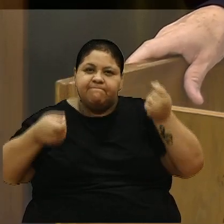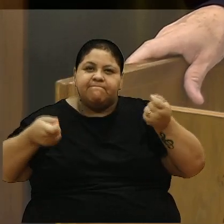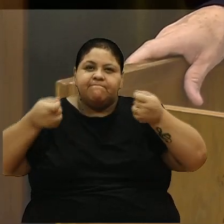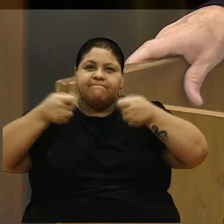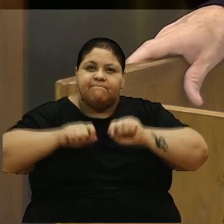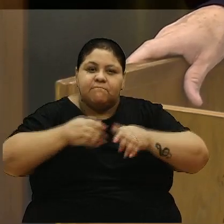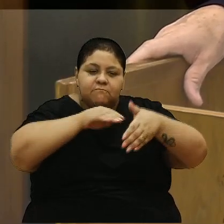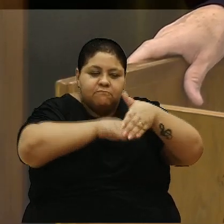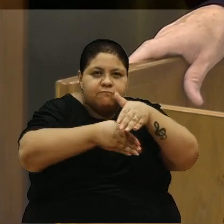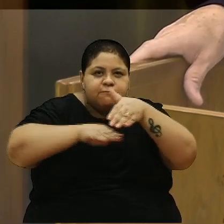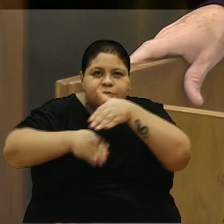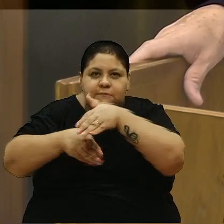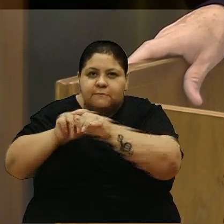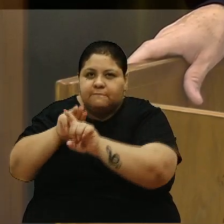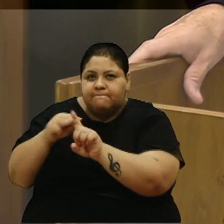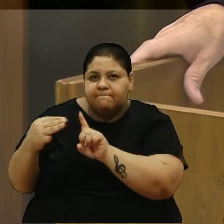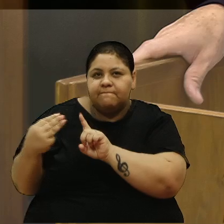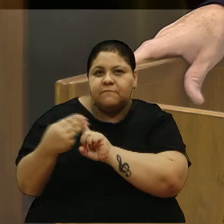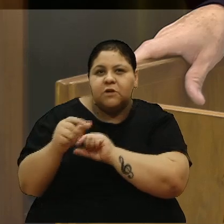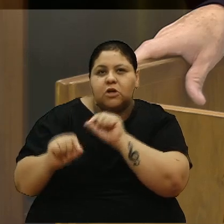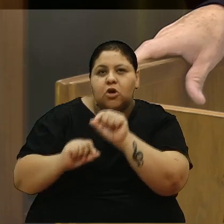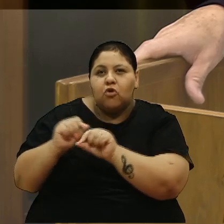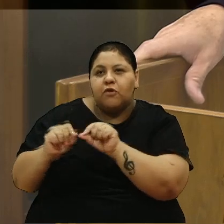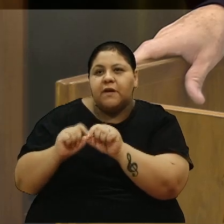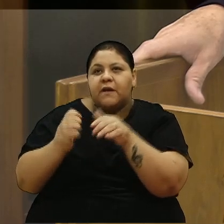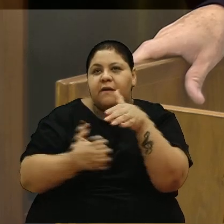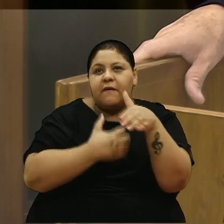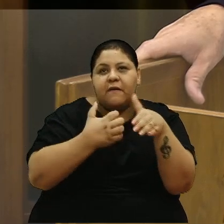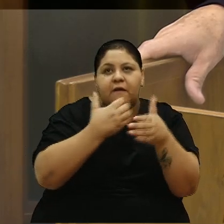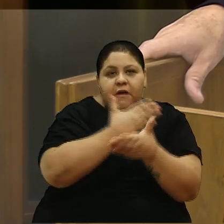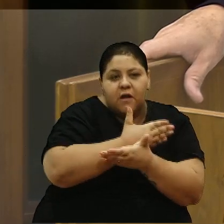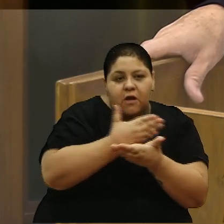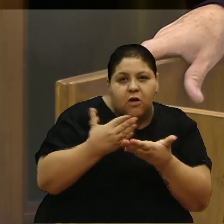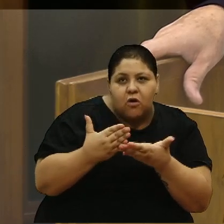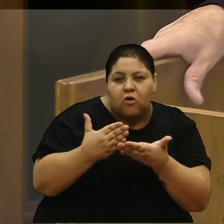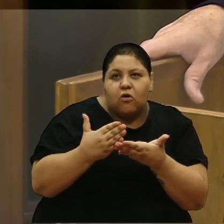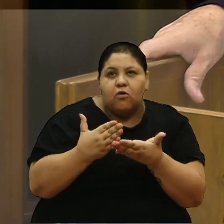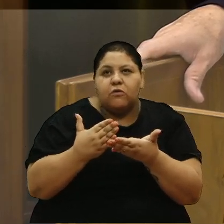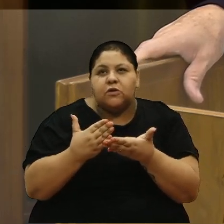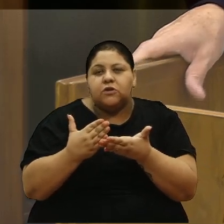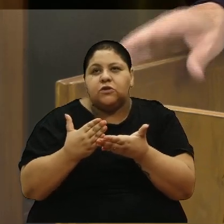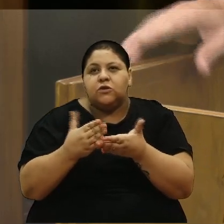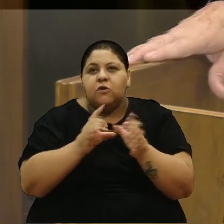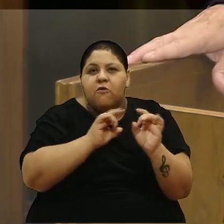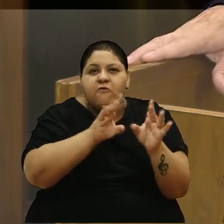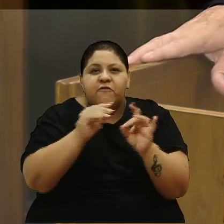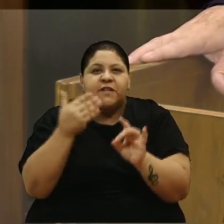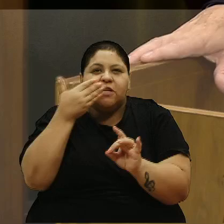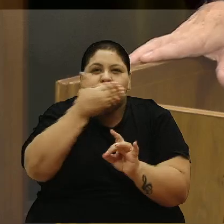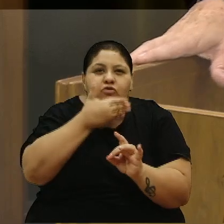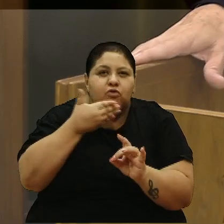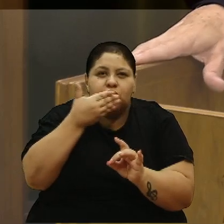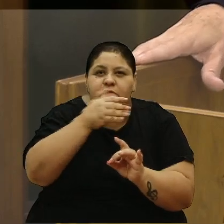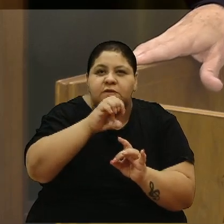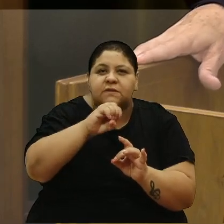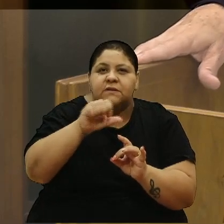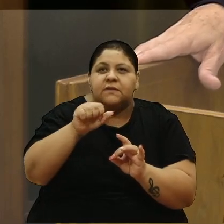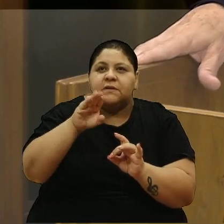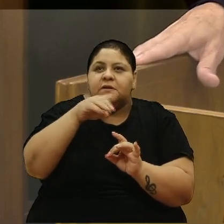se adaptar ao mercado, que foi o que a Autotrave fez. Começou com chimia, né, com sabão e coisa, e foi se